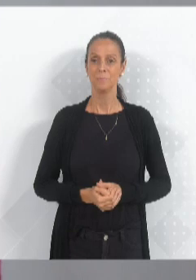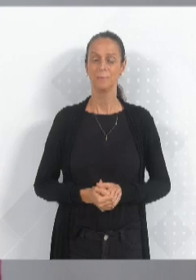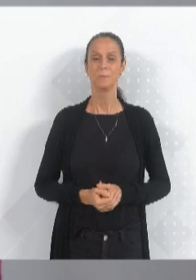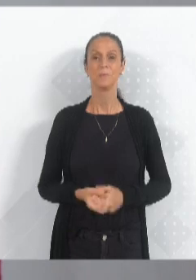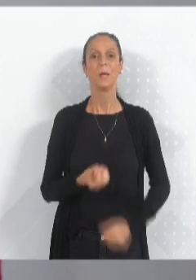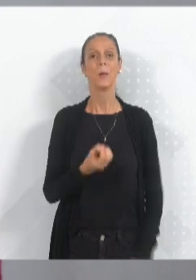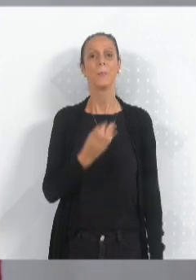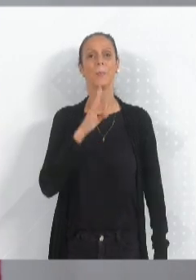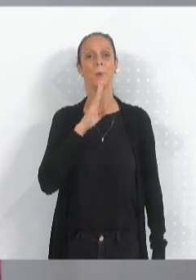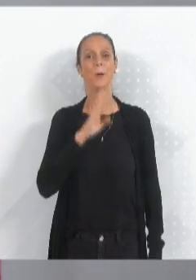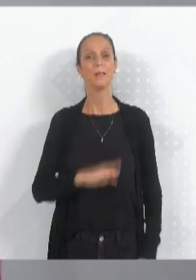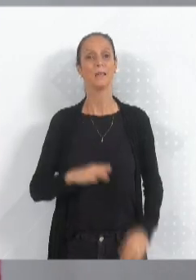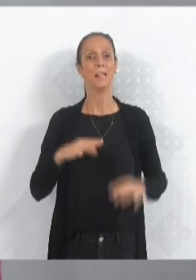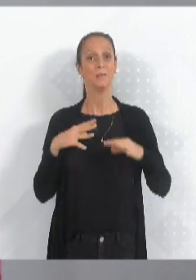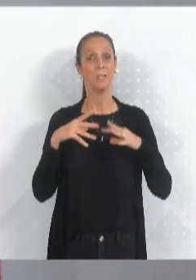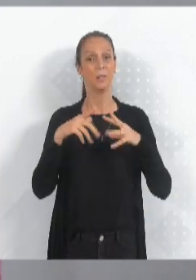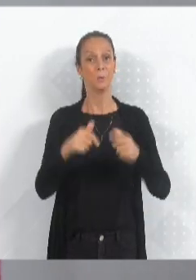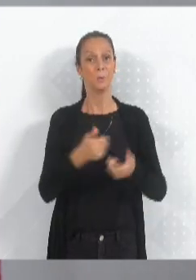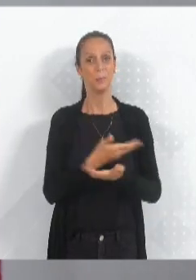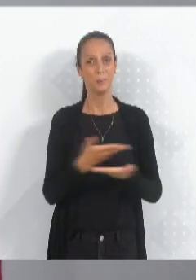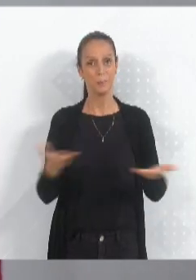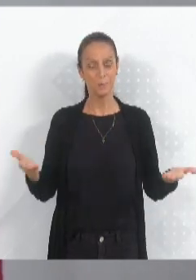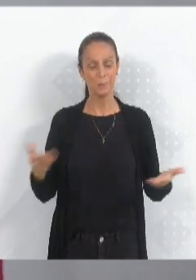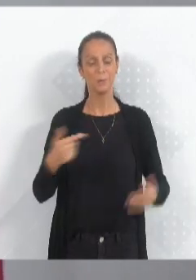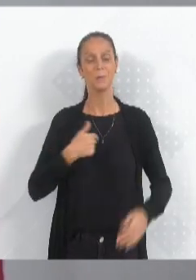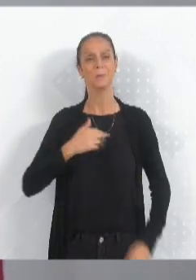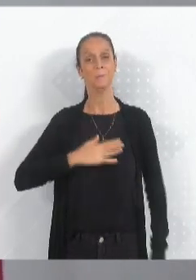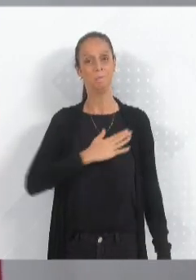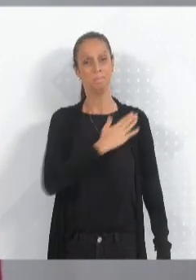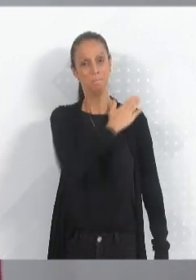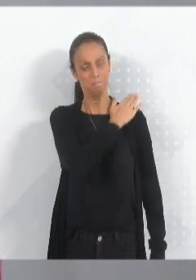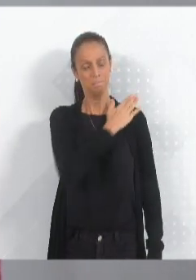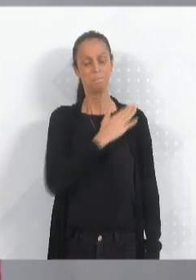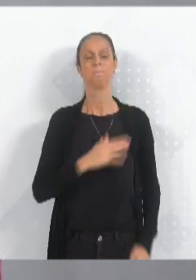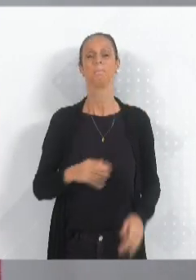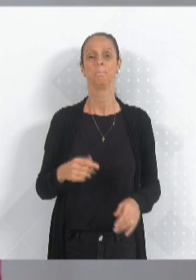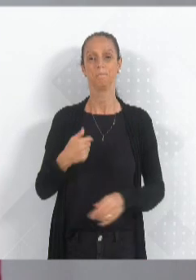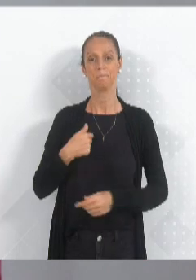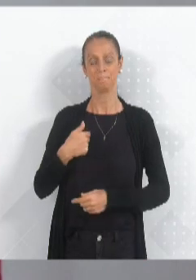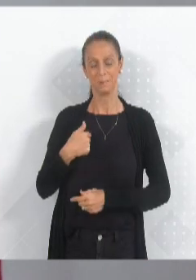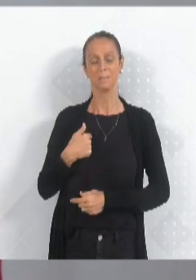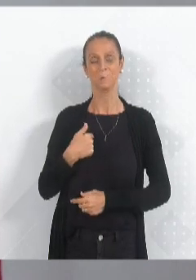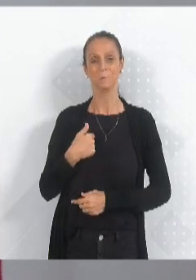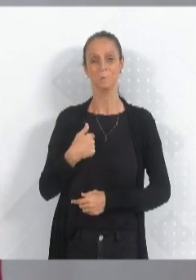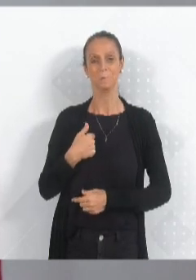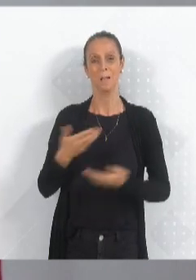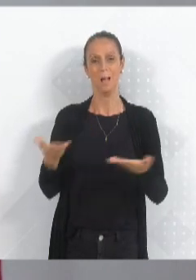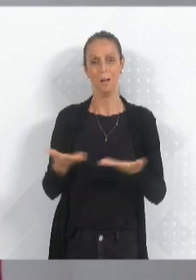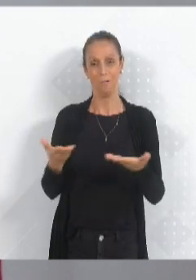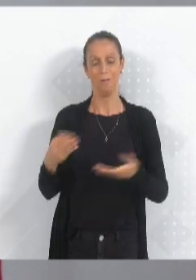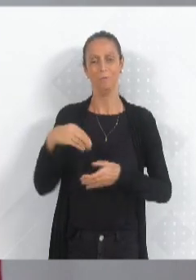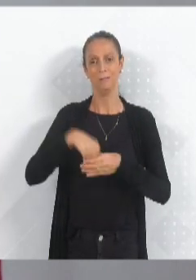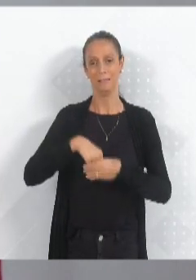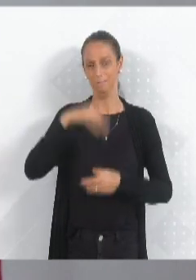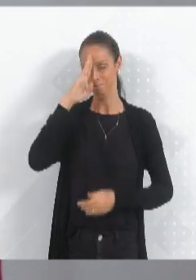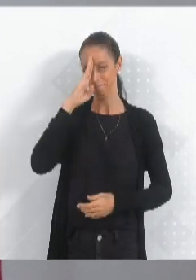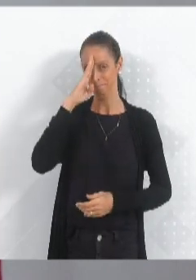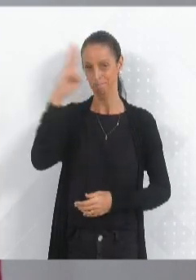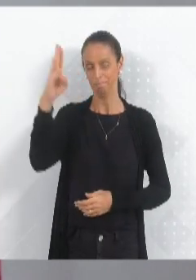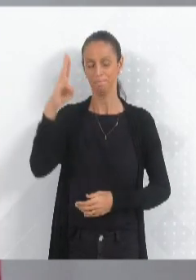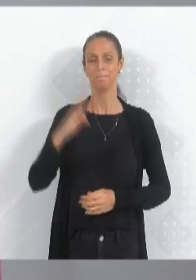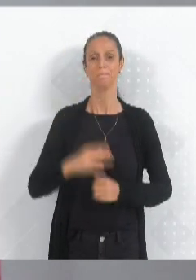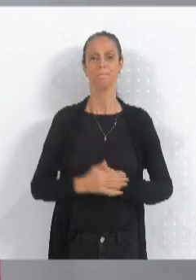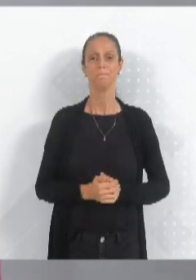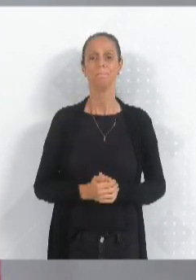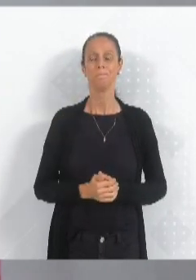uma boa tarde a todos sou o Tenente Coronel Fernando cossa Comandante nomeado pro 23 23º Batalhão de Infantaria